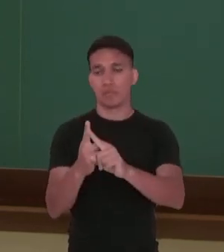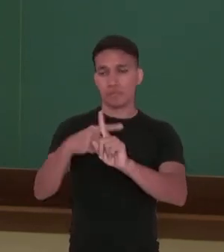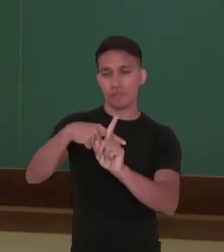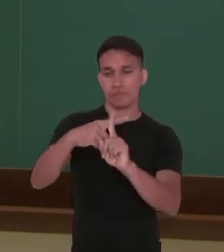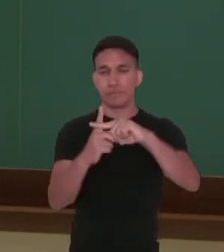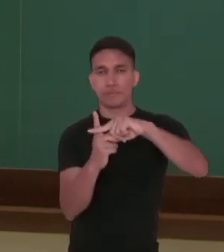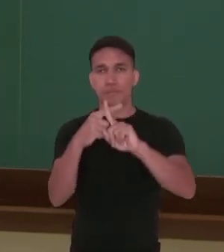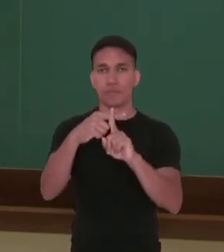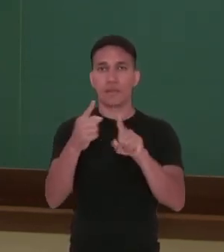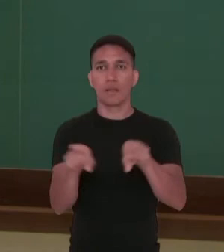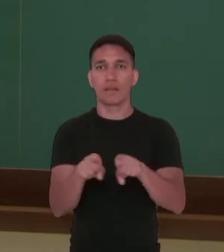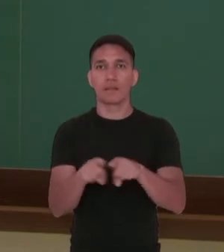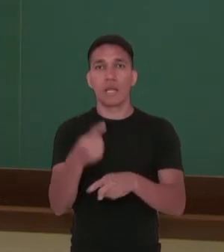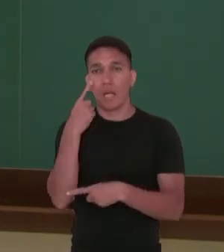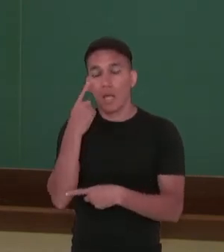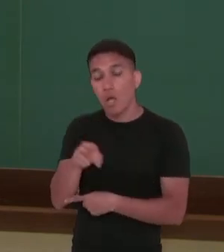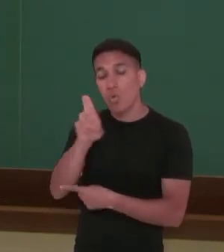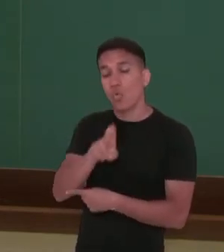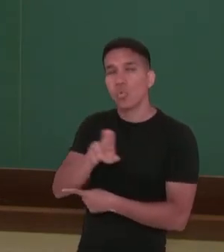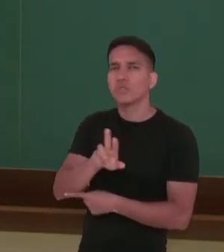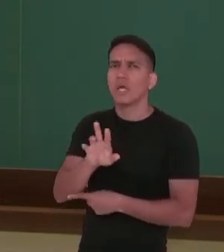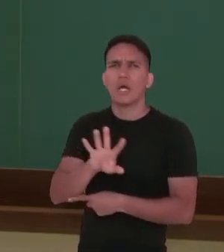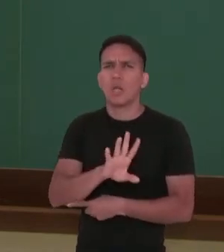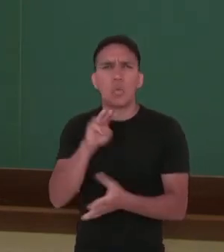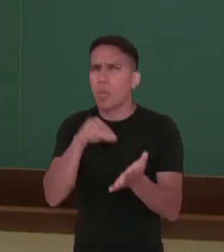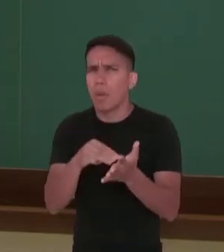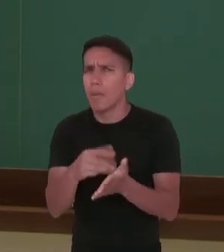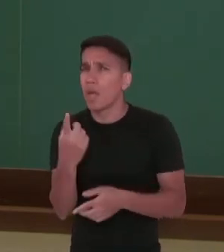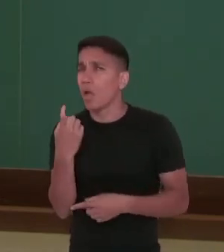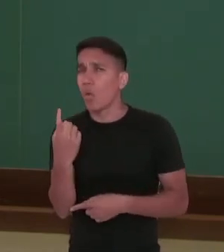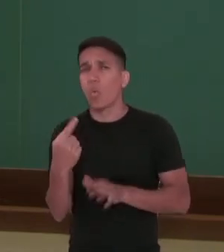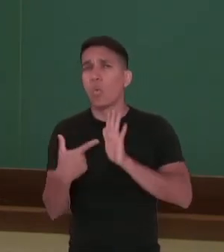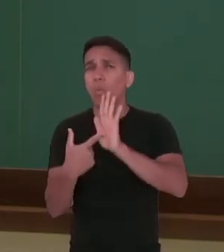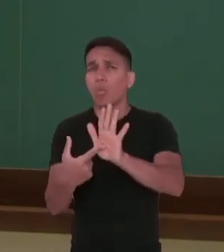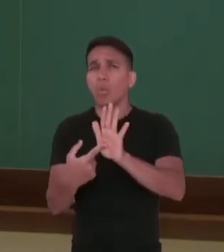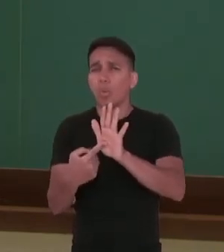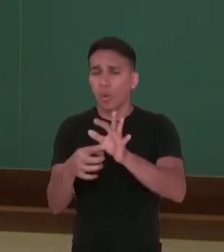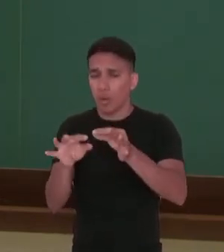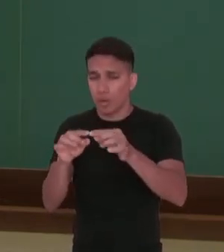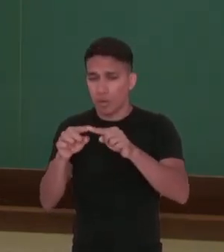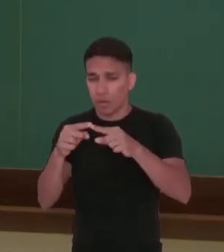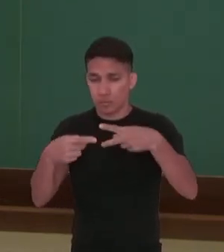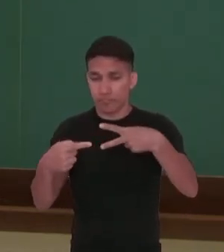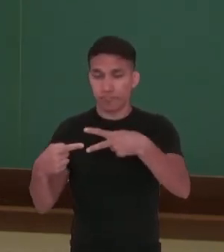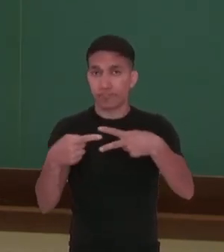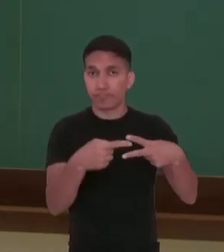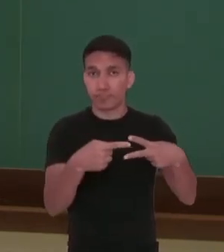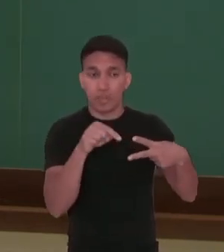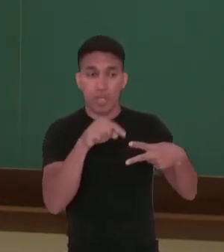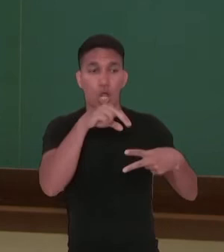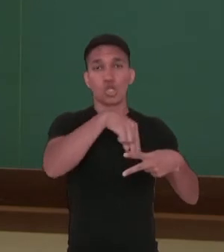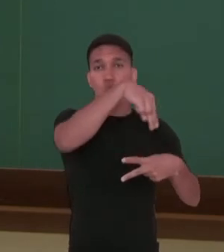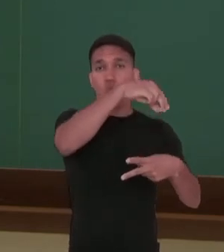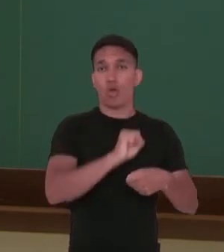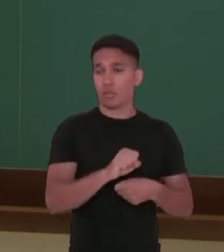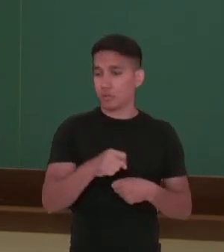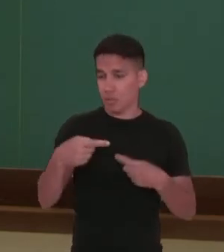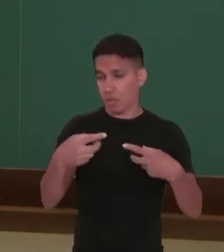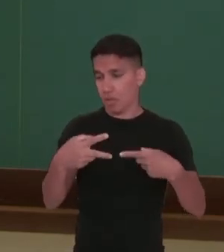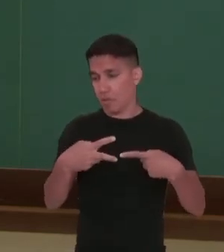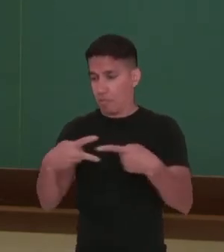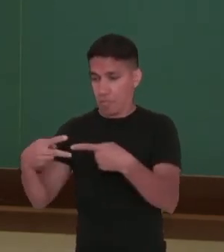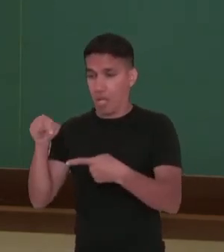ou ainda a utilização de pelo menos um indicador, assim, uma flechinha indicando, para cá é o norte, para lá é o norte, para cá é o